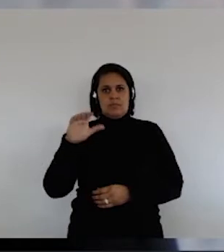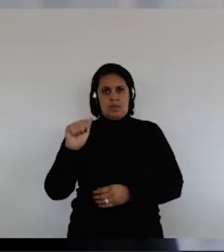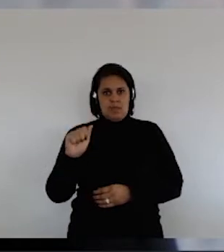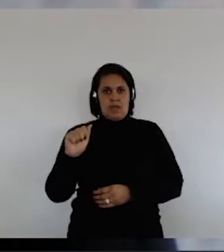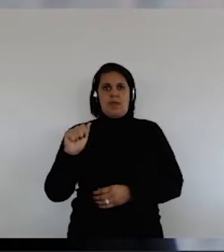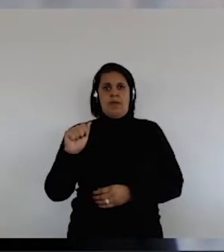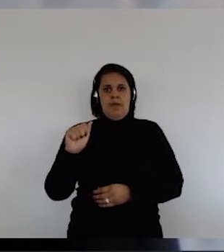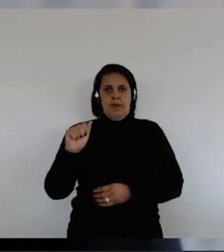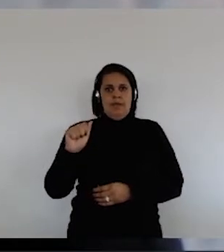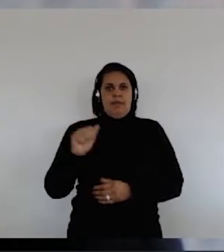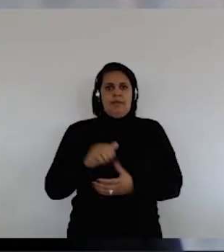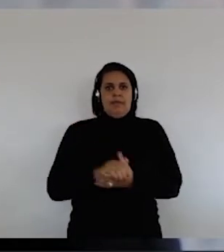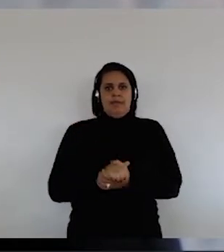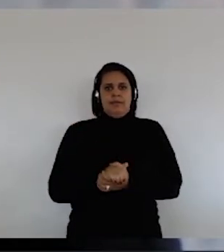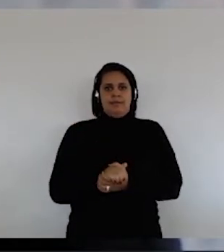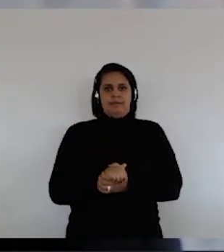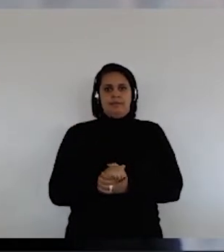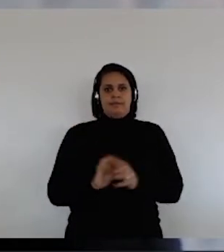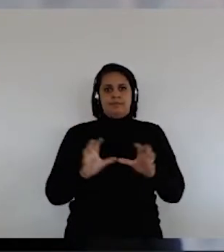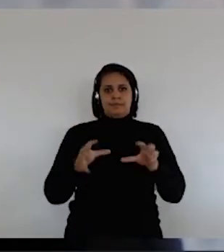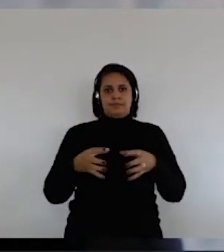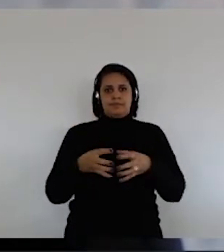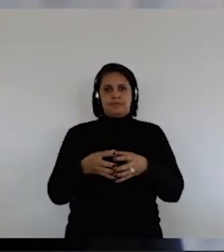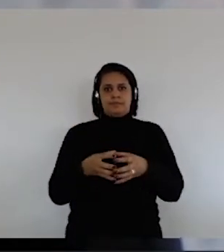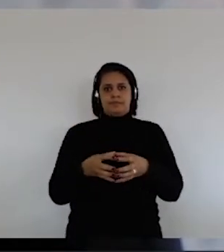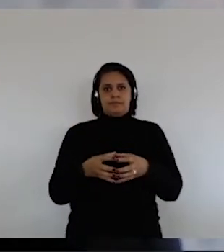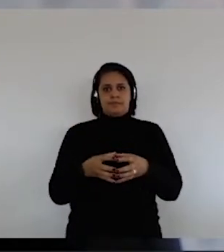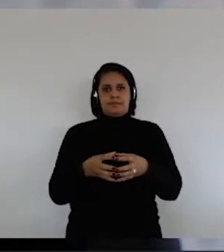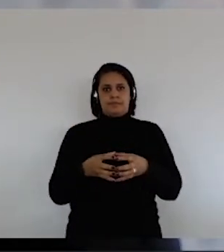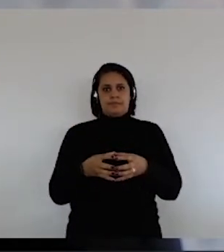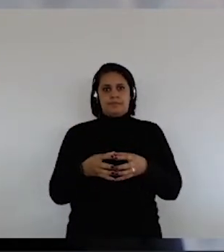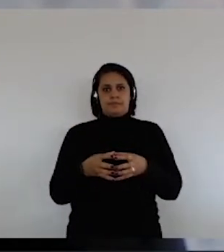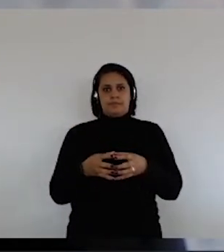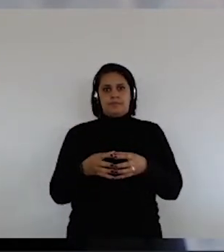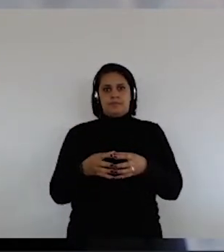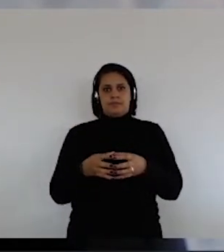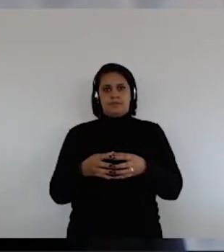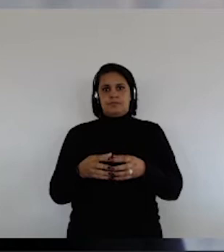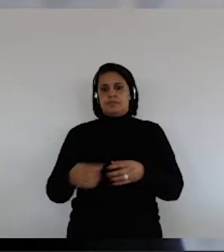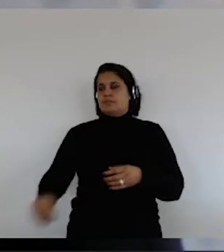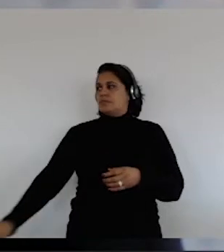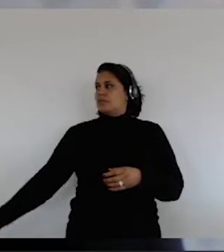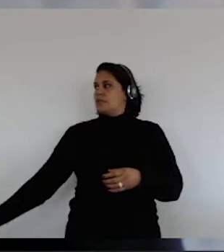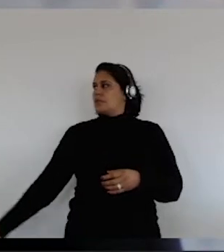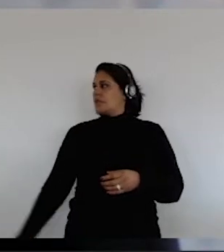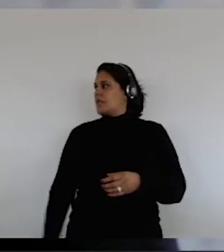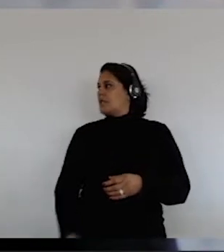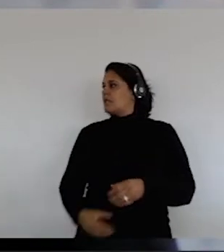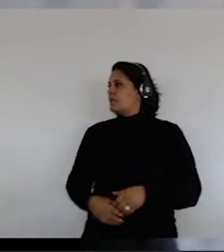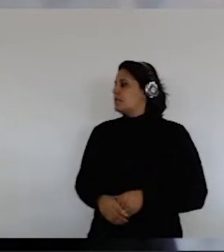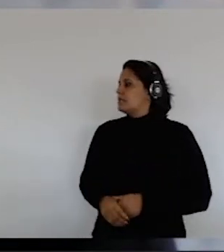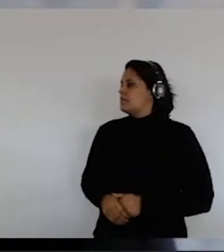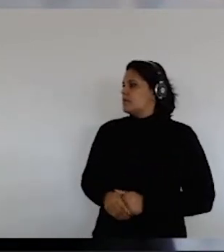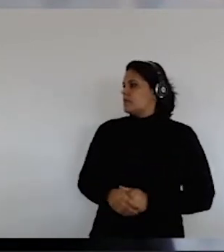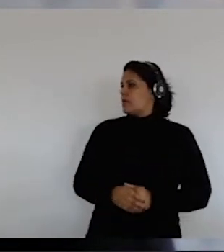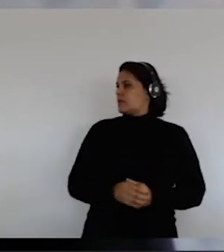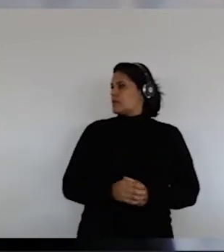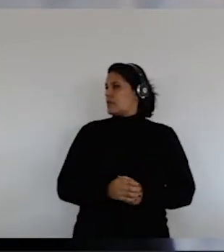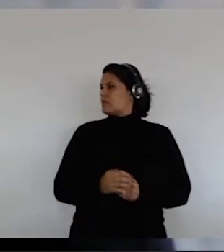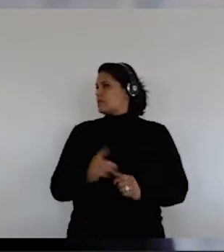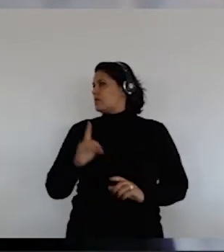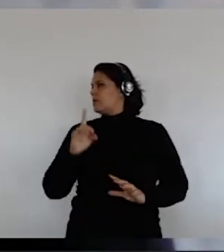membro da Associação Internacional de Direito Processual e do Instituto Ibero-Americano de Direito Processual, professor titular de